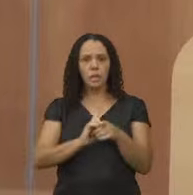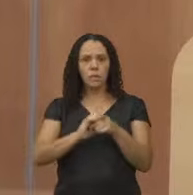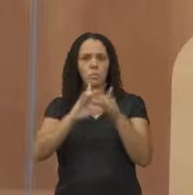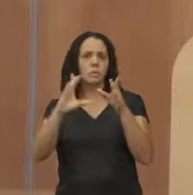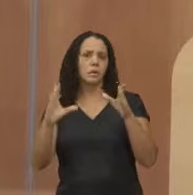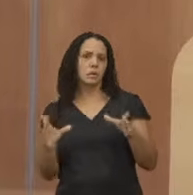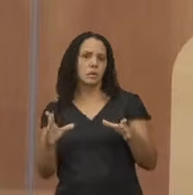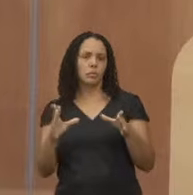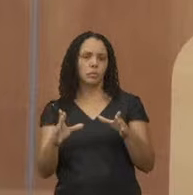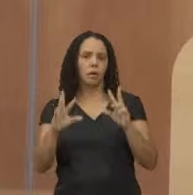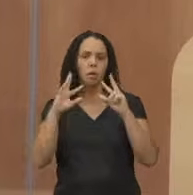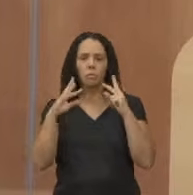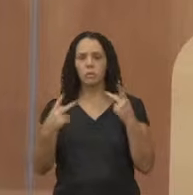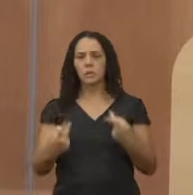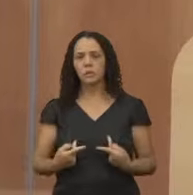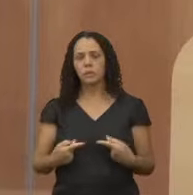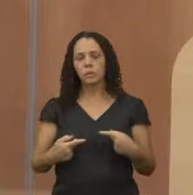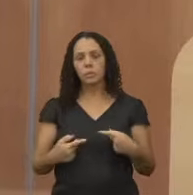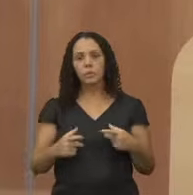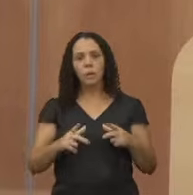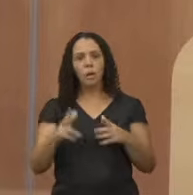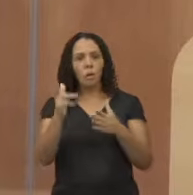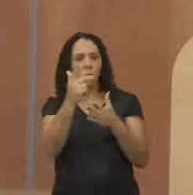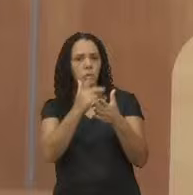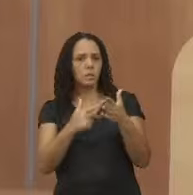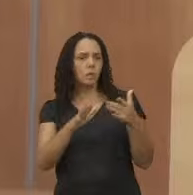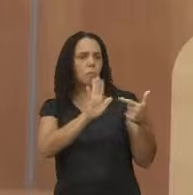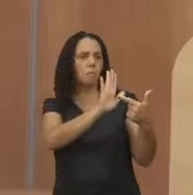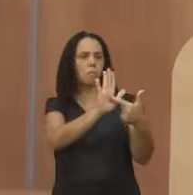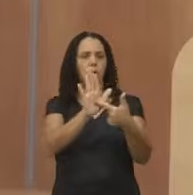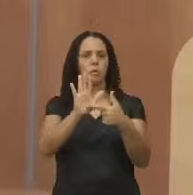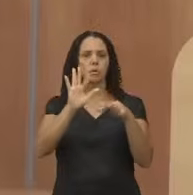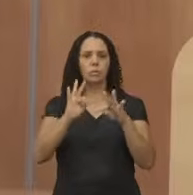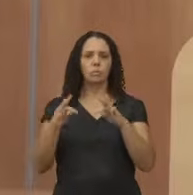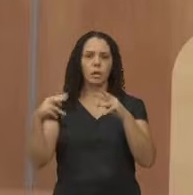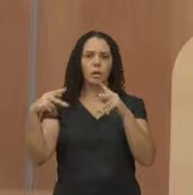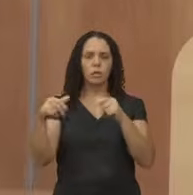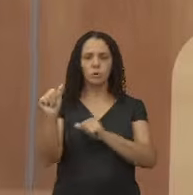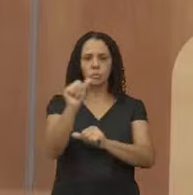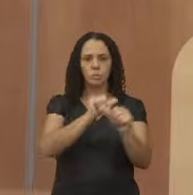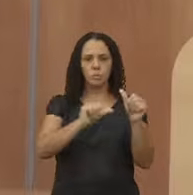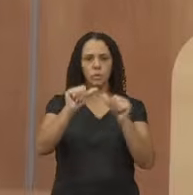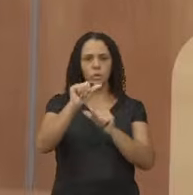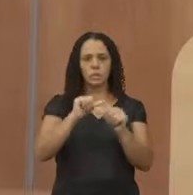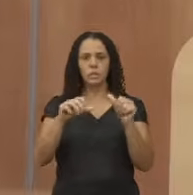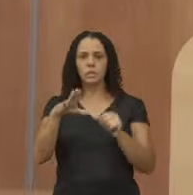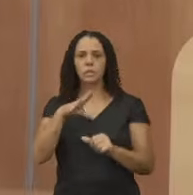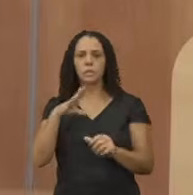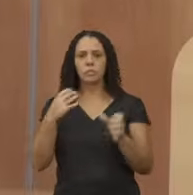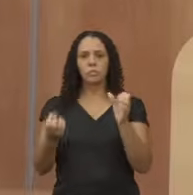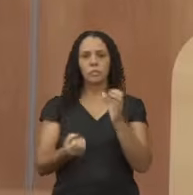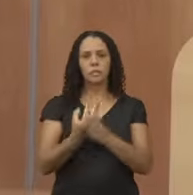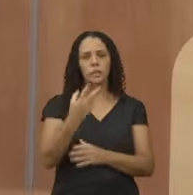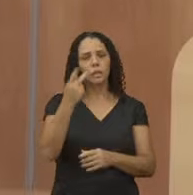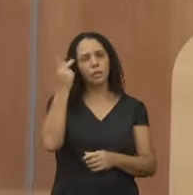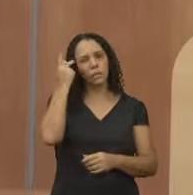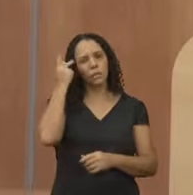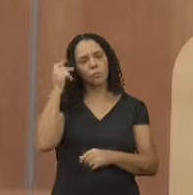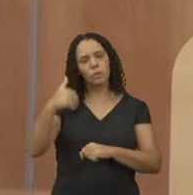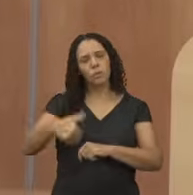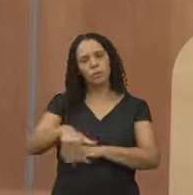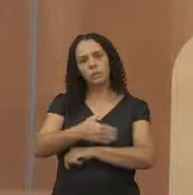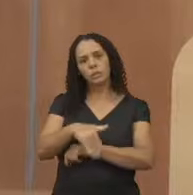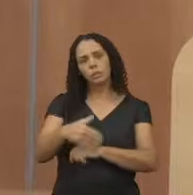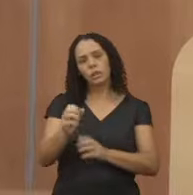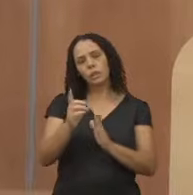expostos a todos, mudando a paisagem da cidade, e surgida nas ruas de São Paulo na década de 1970.